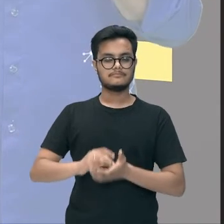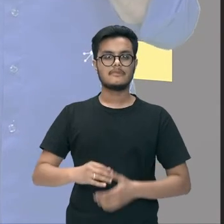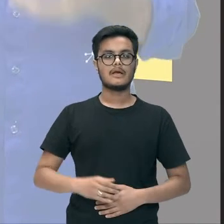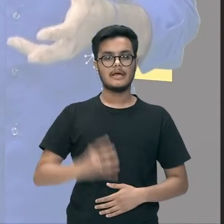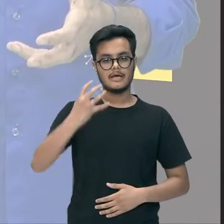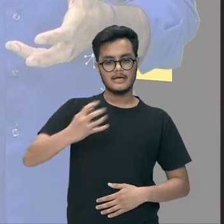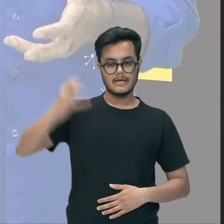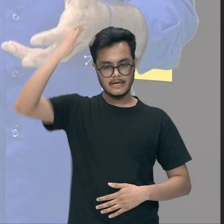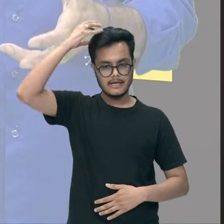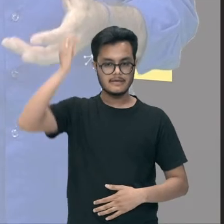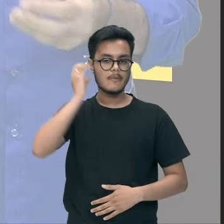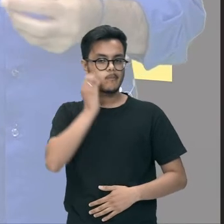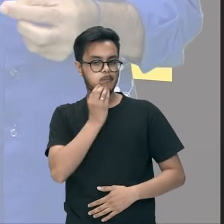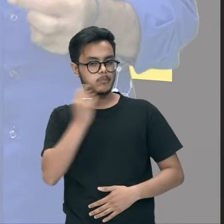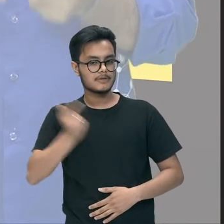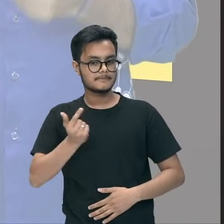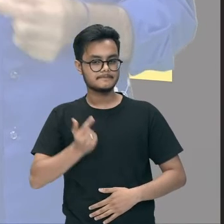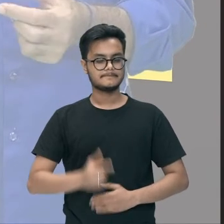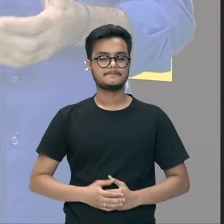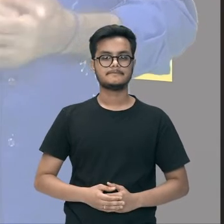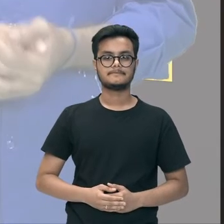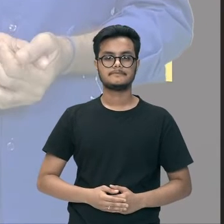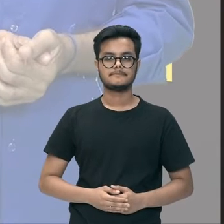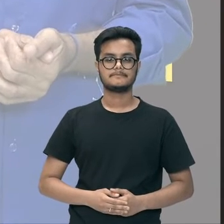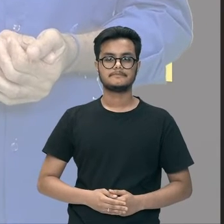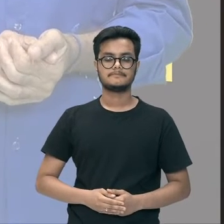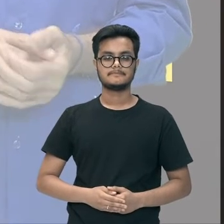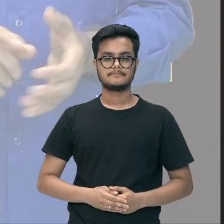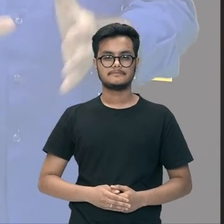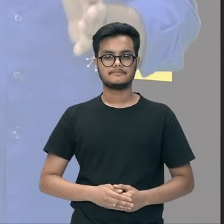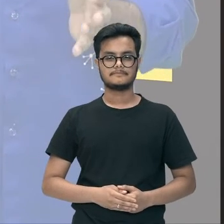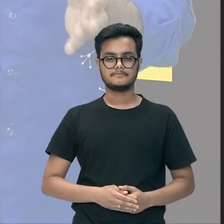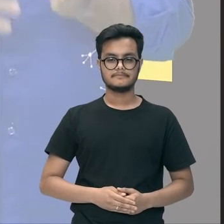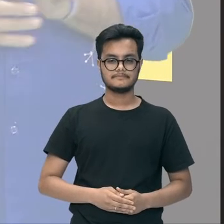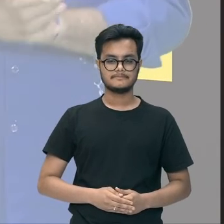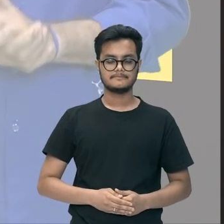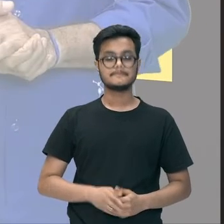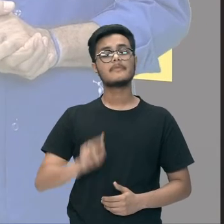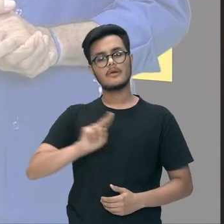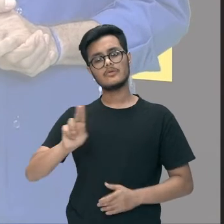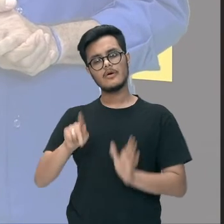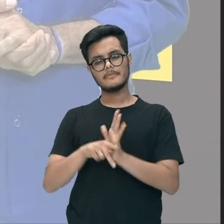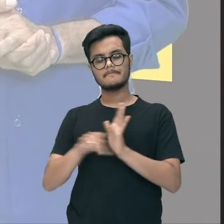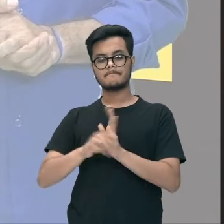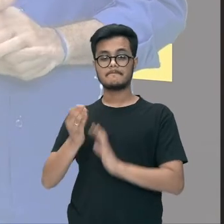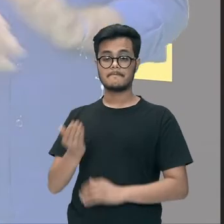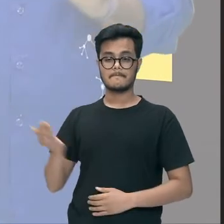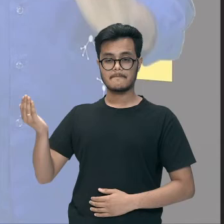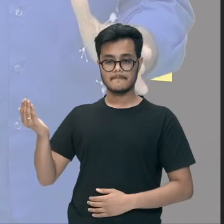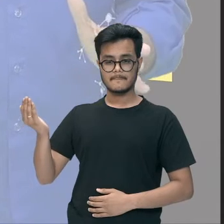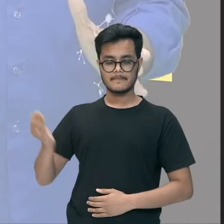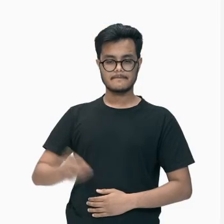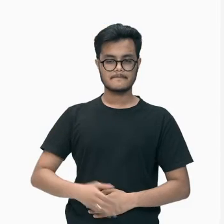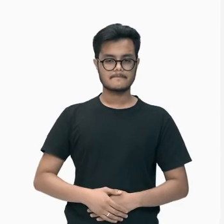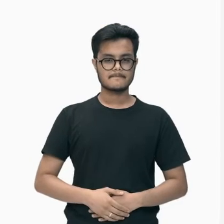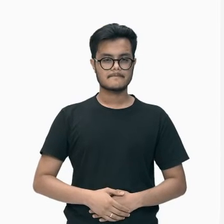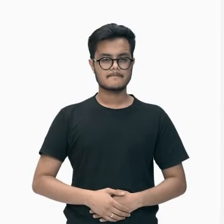do imperador, certo? Então, daí, nós temos o chamado parlamentarismo às avessas no